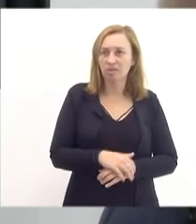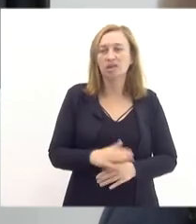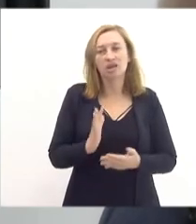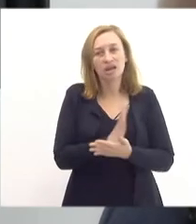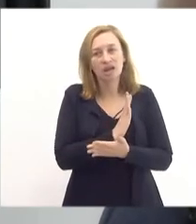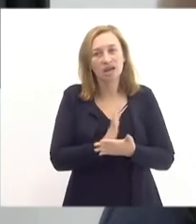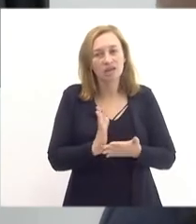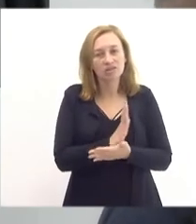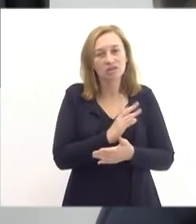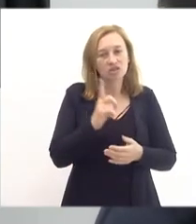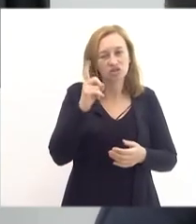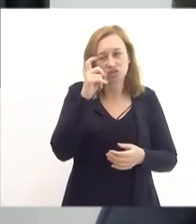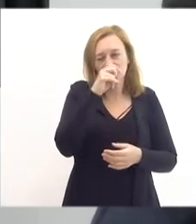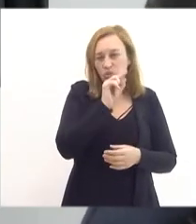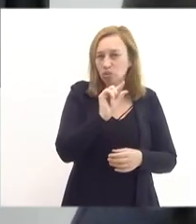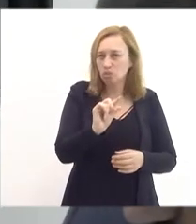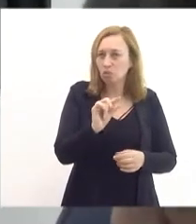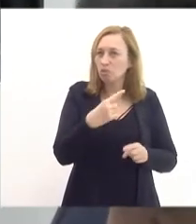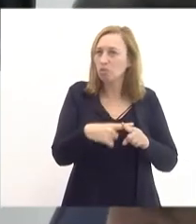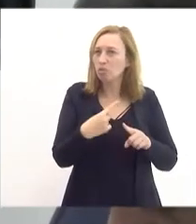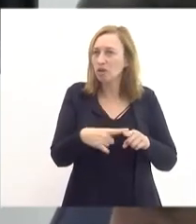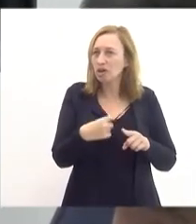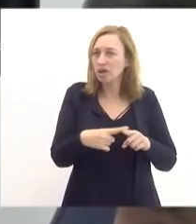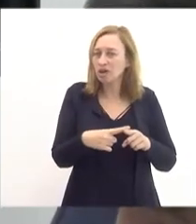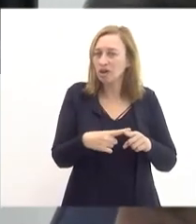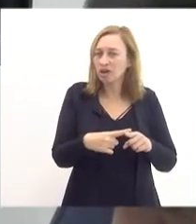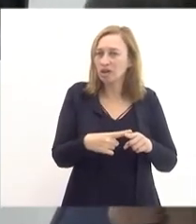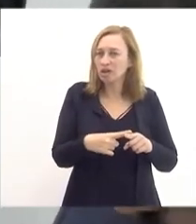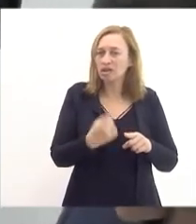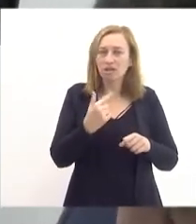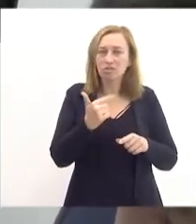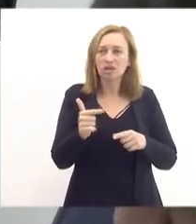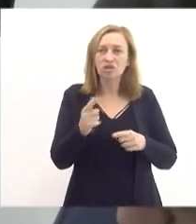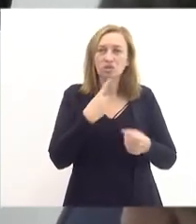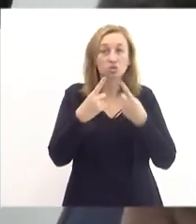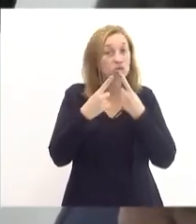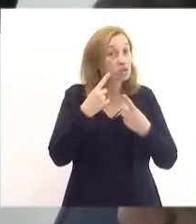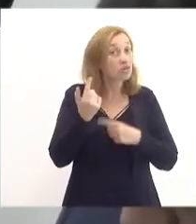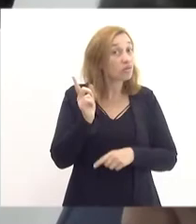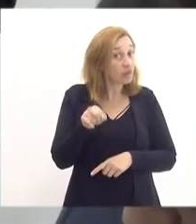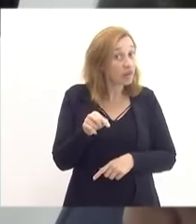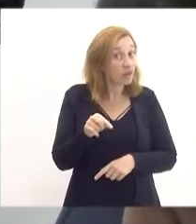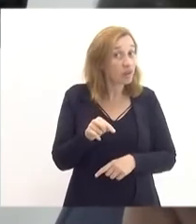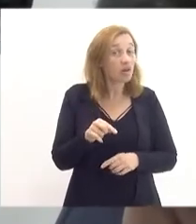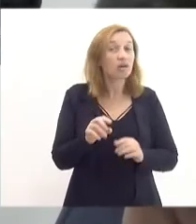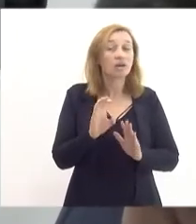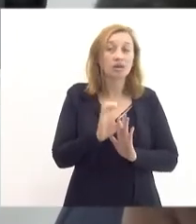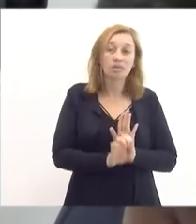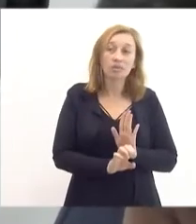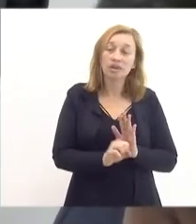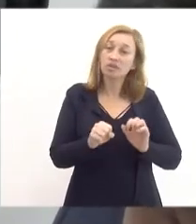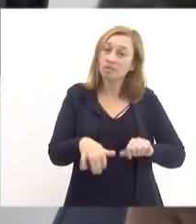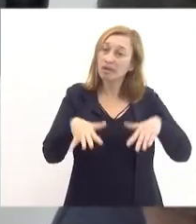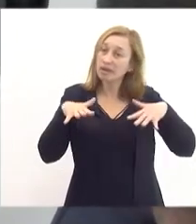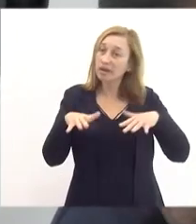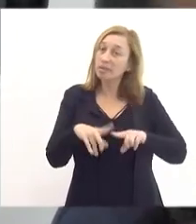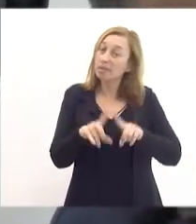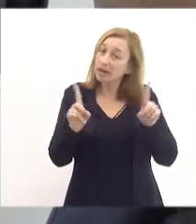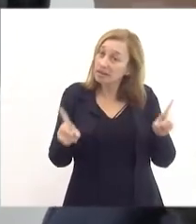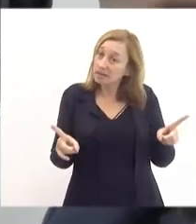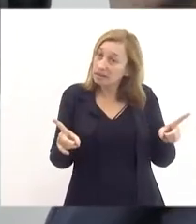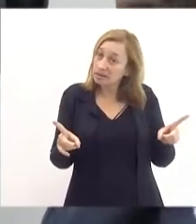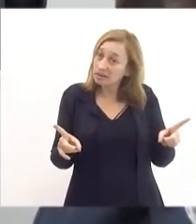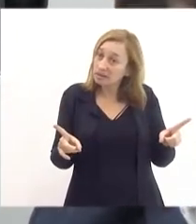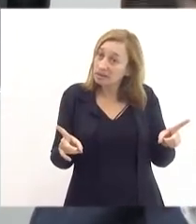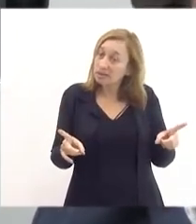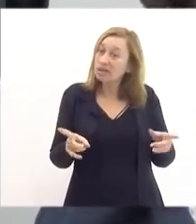às vezes dificultam, porque não passa pelo crivo do debate, né? Quando a emenda é de plenário. Mas